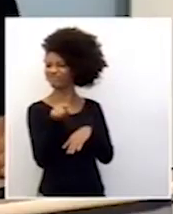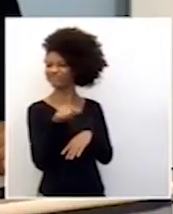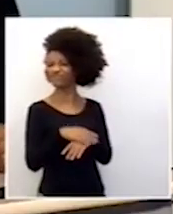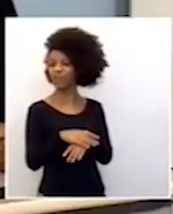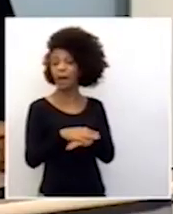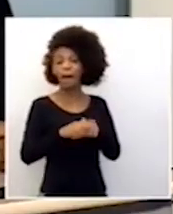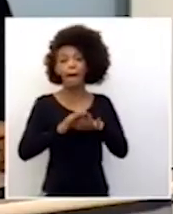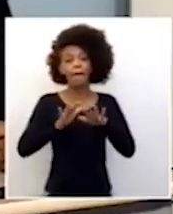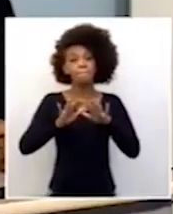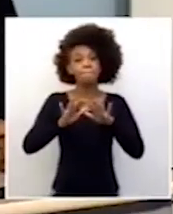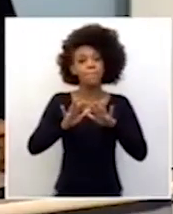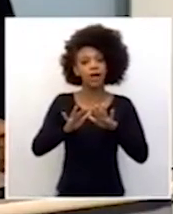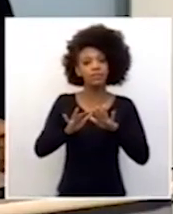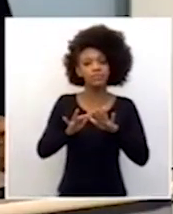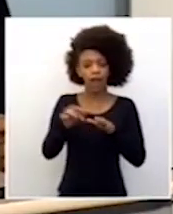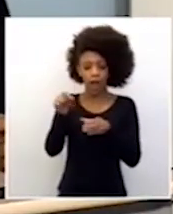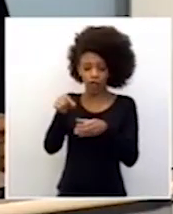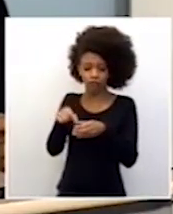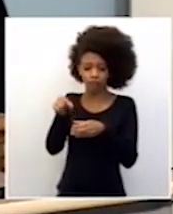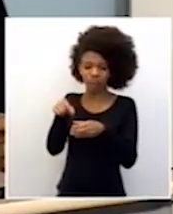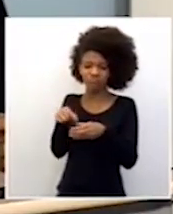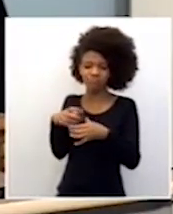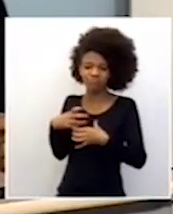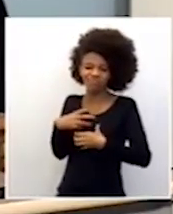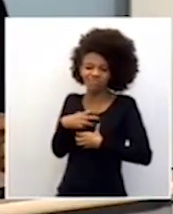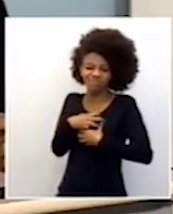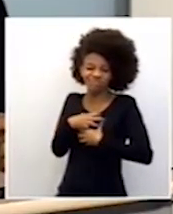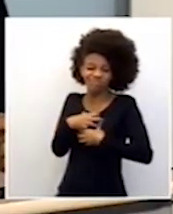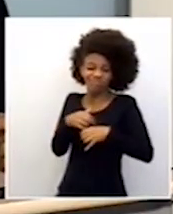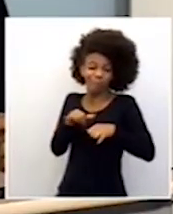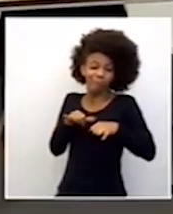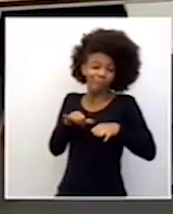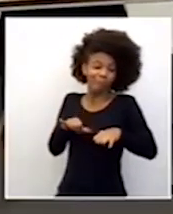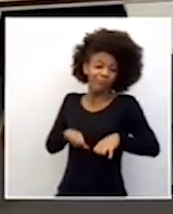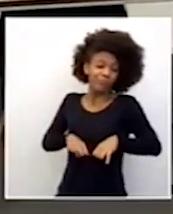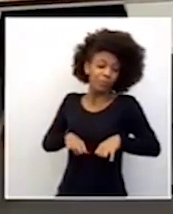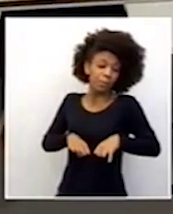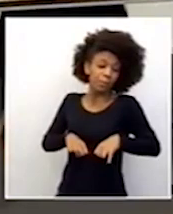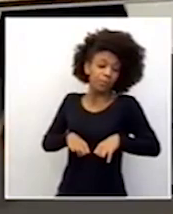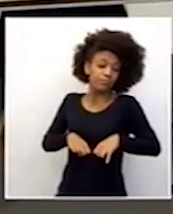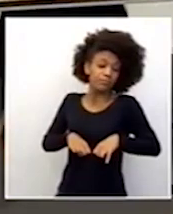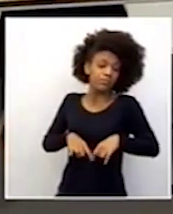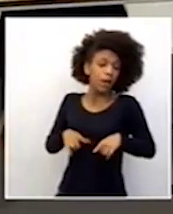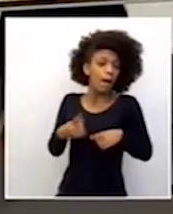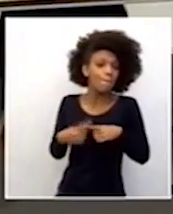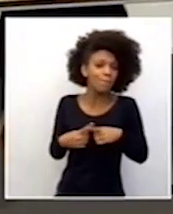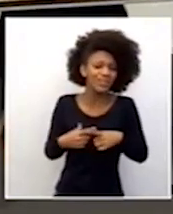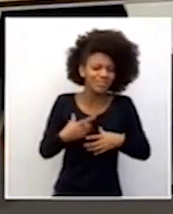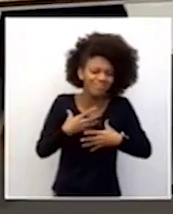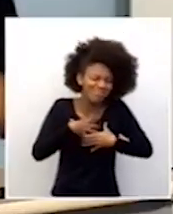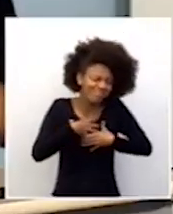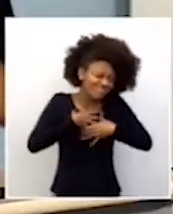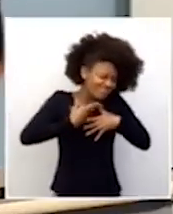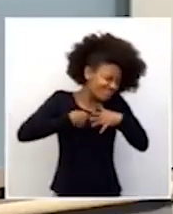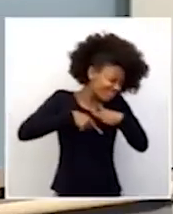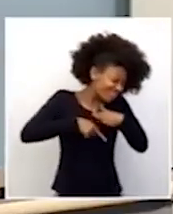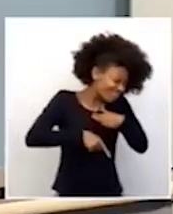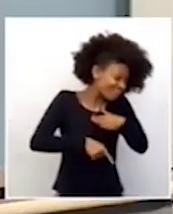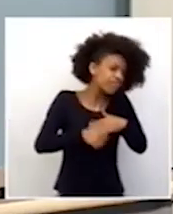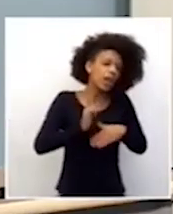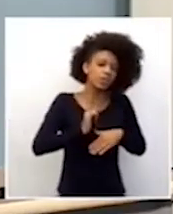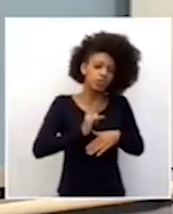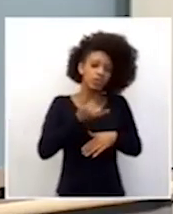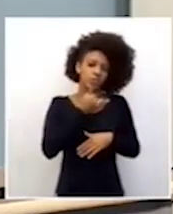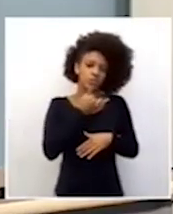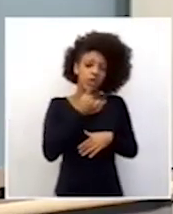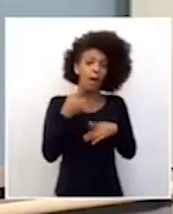Mas com a tinta da melancolia. Exatamente. Um pouco triste. Porque, no fundo, ele tinha uma tristeza. Quando ele ia debochar